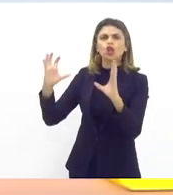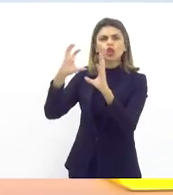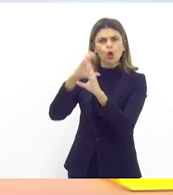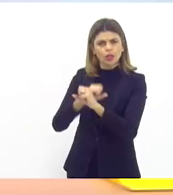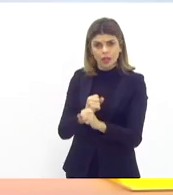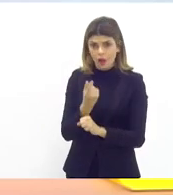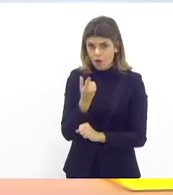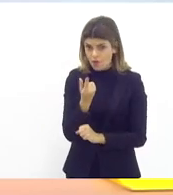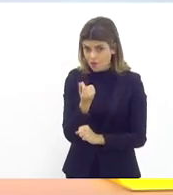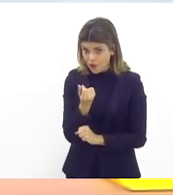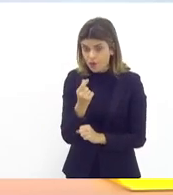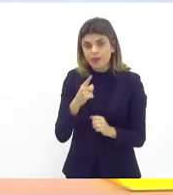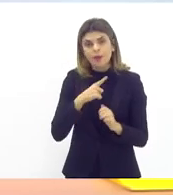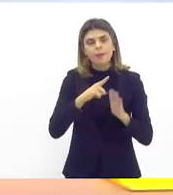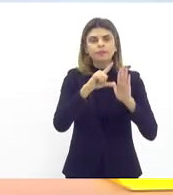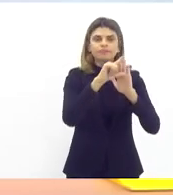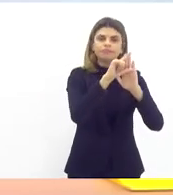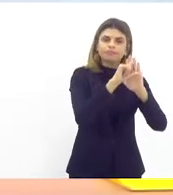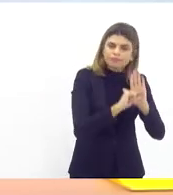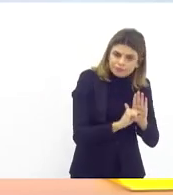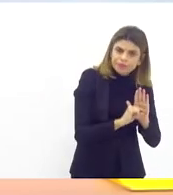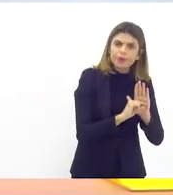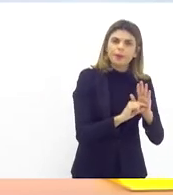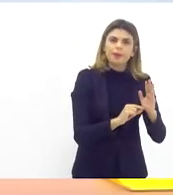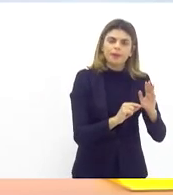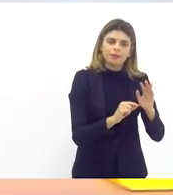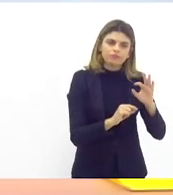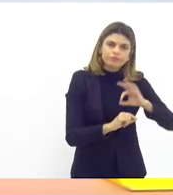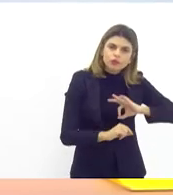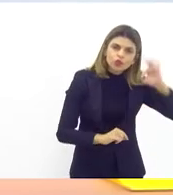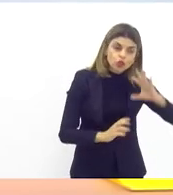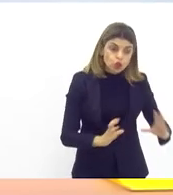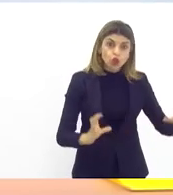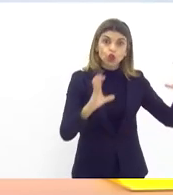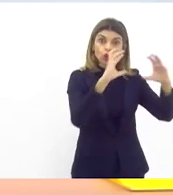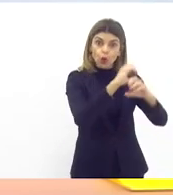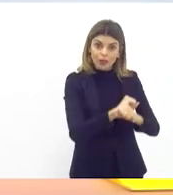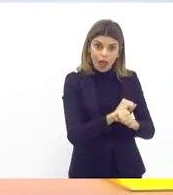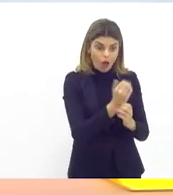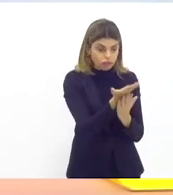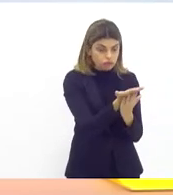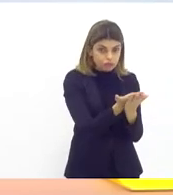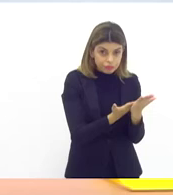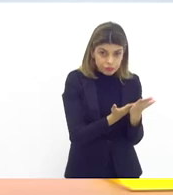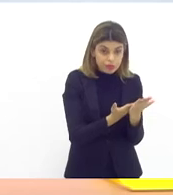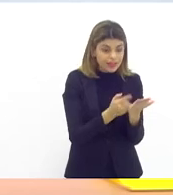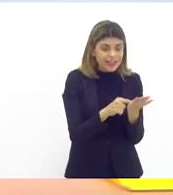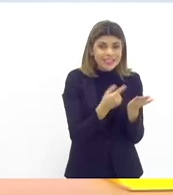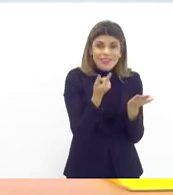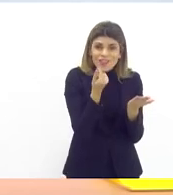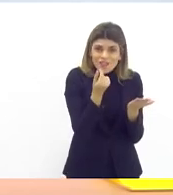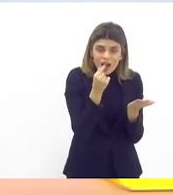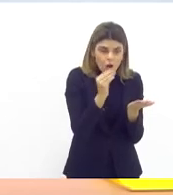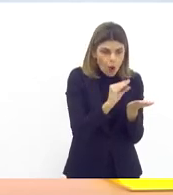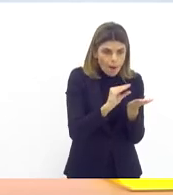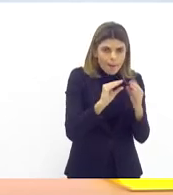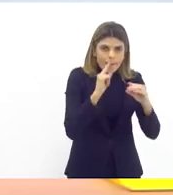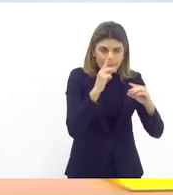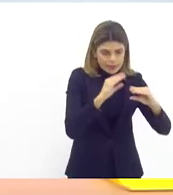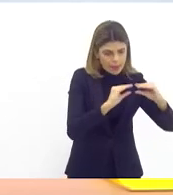e tem entes da federação que reduzem sua participação no total da receita. Para que esse efeito seja mitigado ao longo do